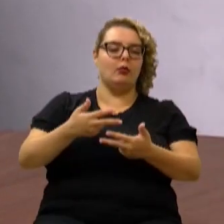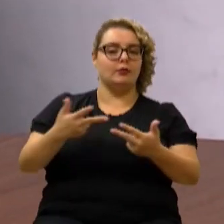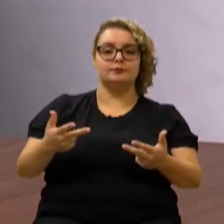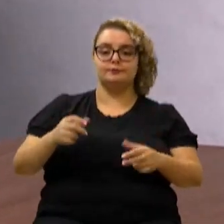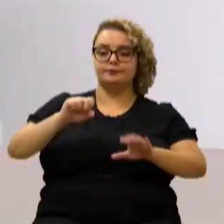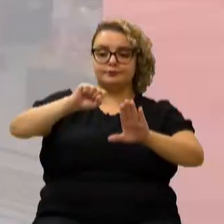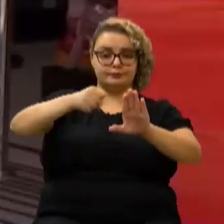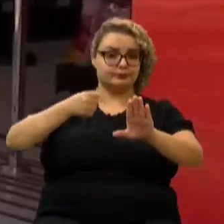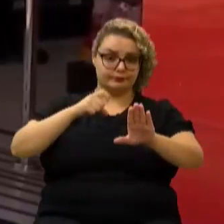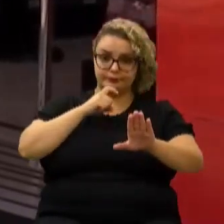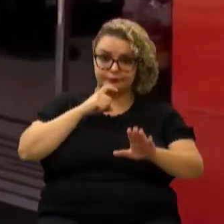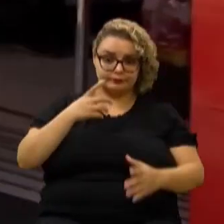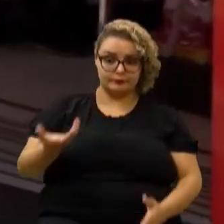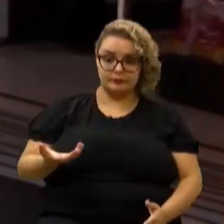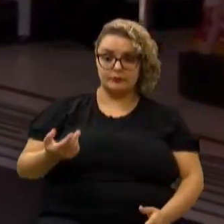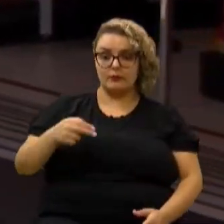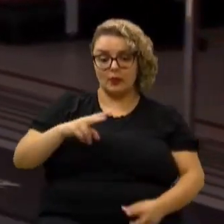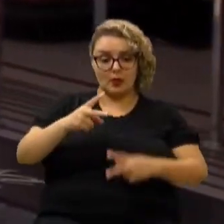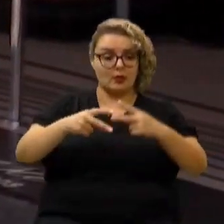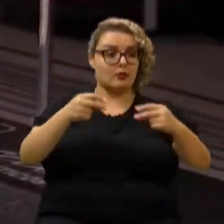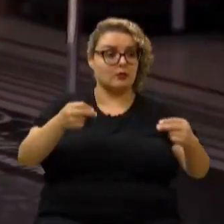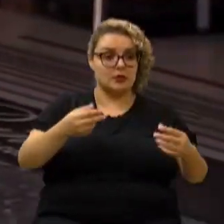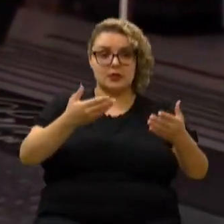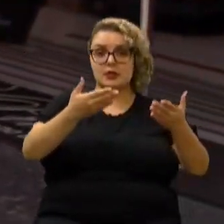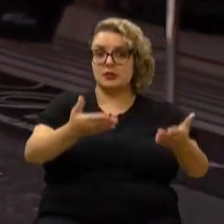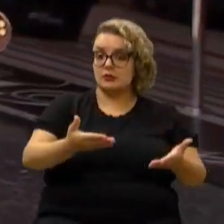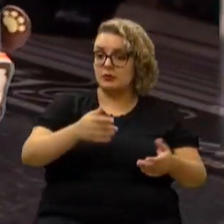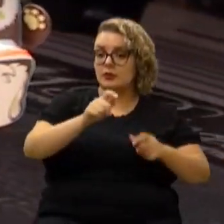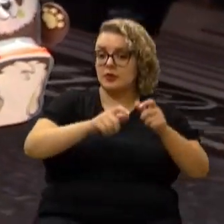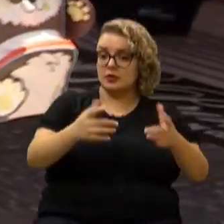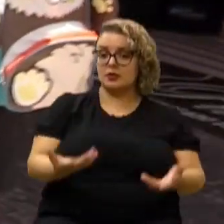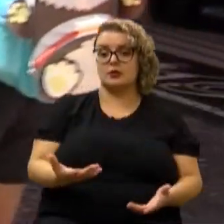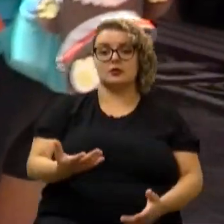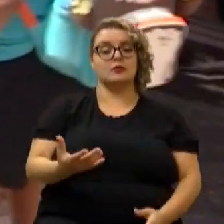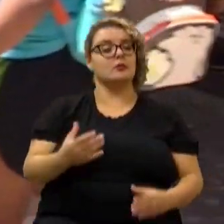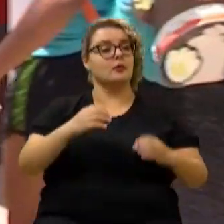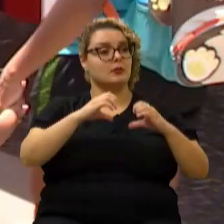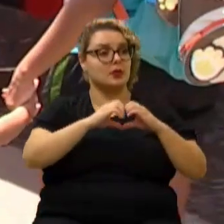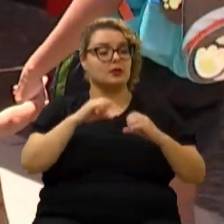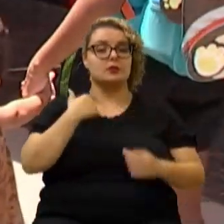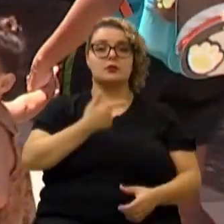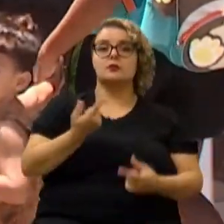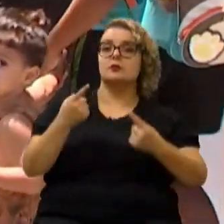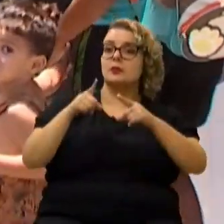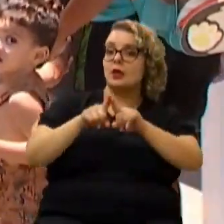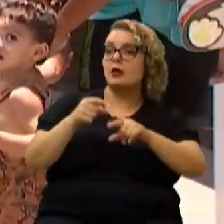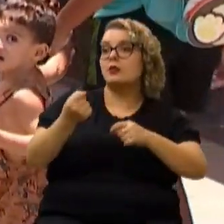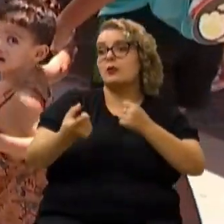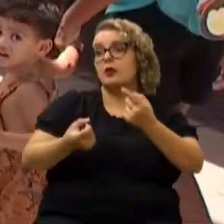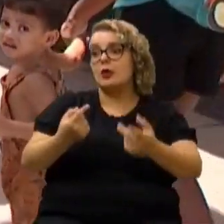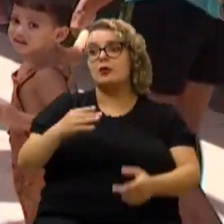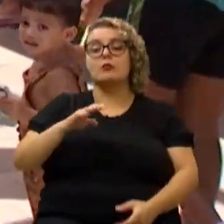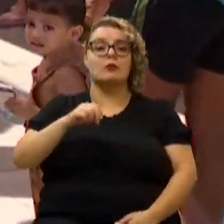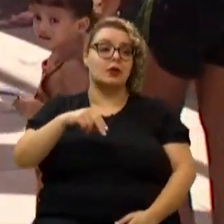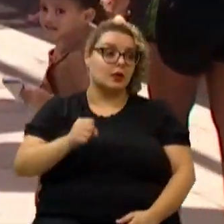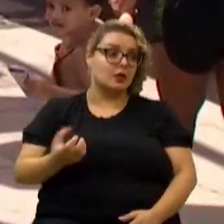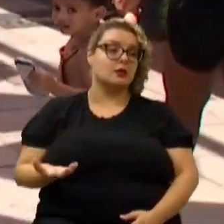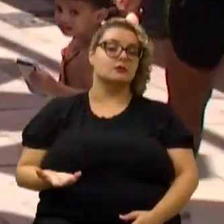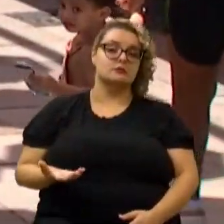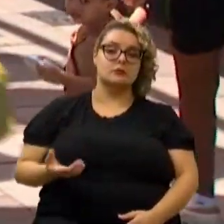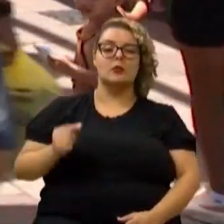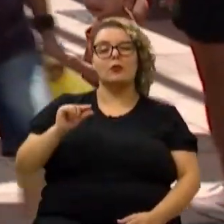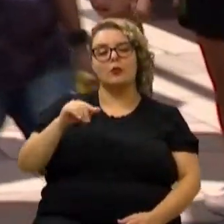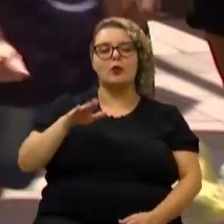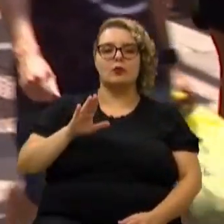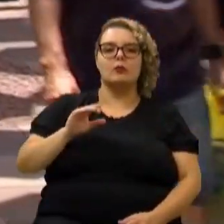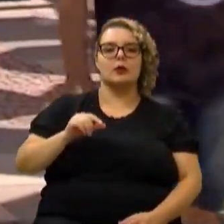seja a troca de uma geladeira, ou até mesmo a gente presentear um ente querido, nosso parceiro, aí com algum bem